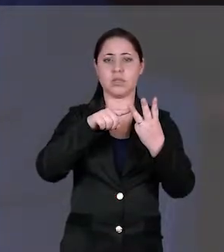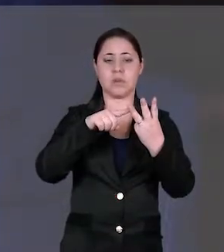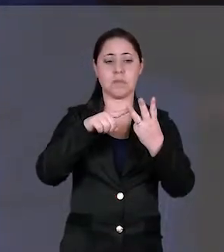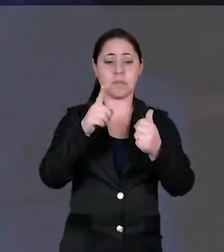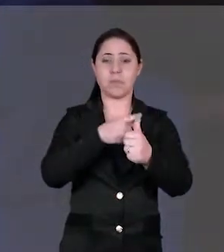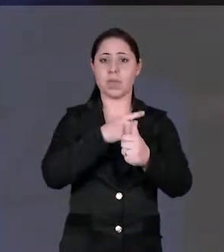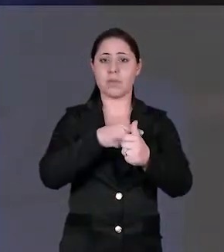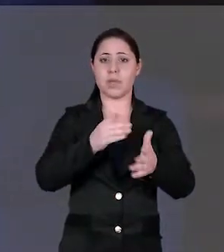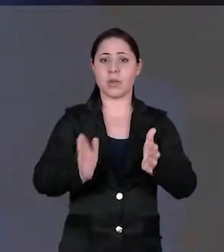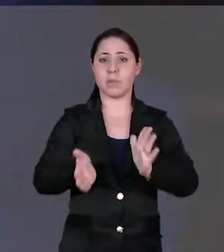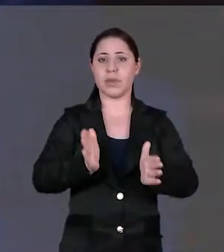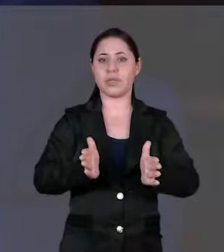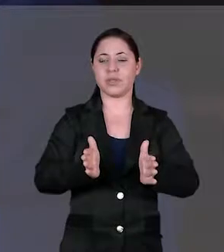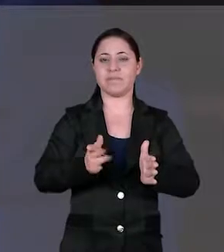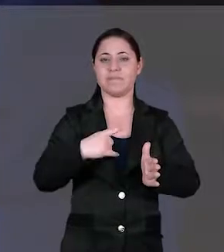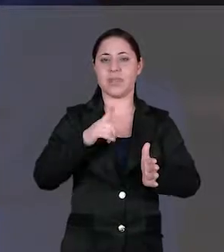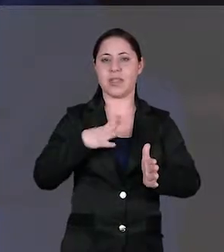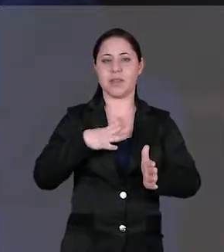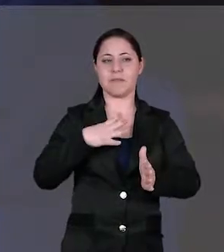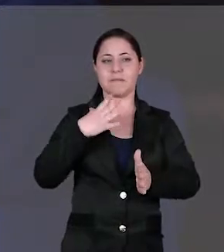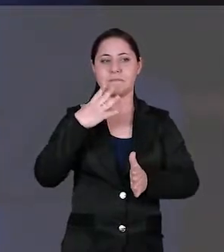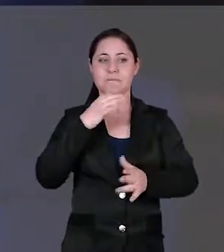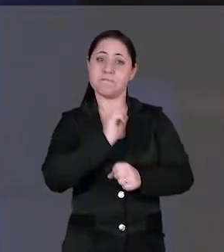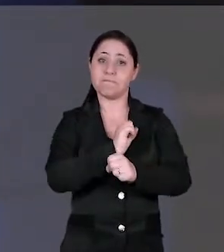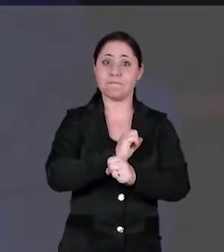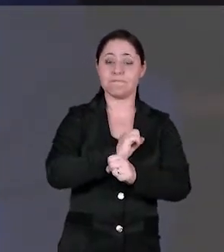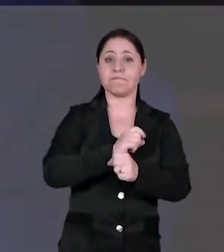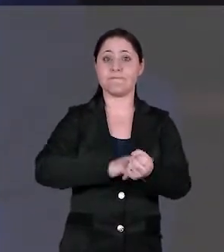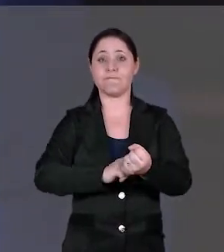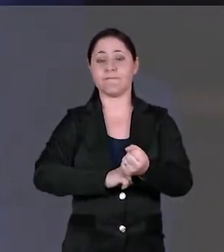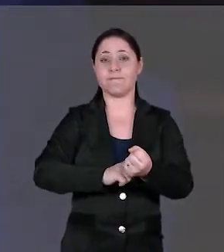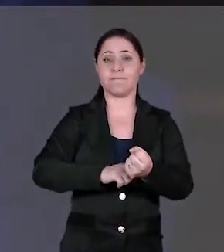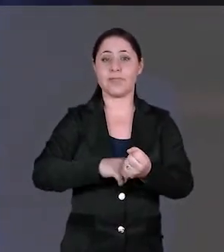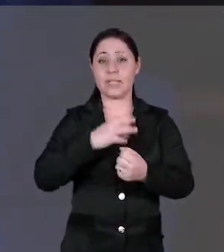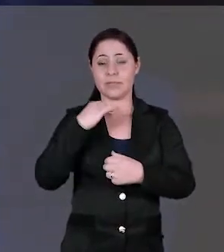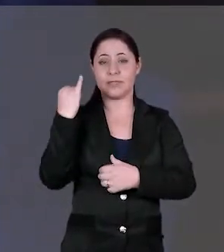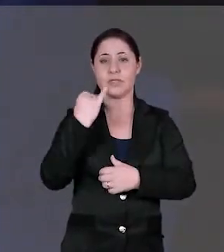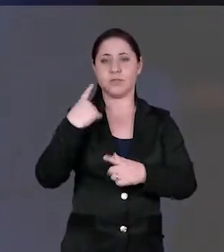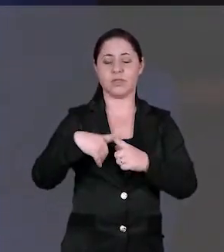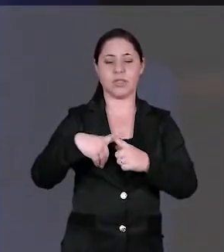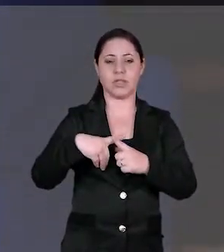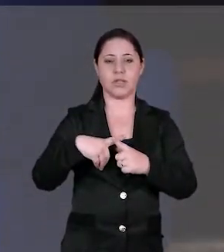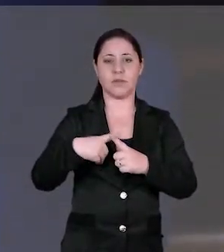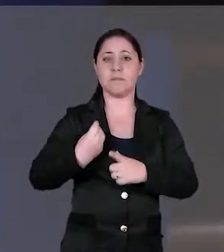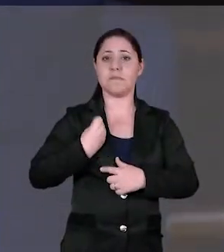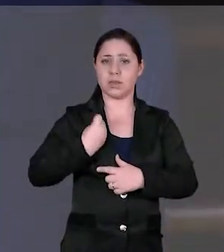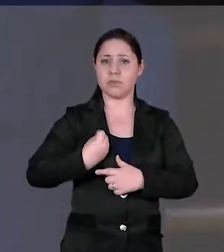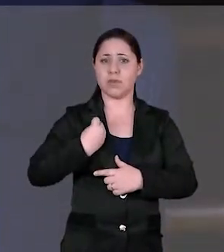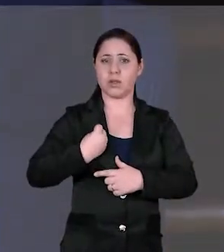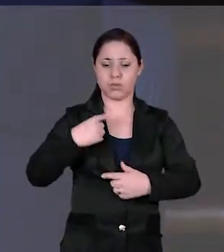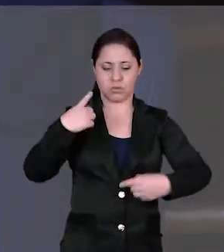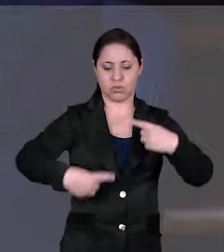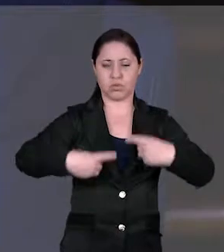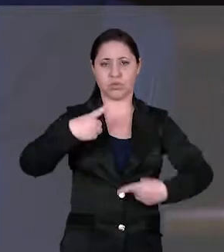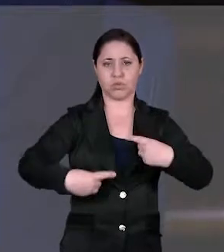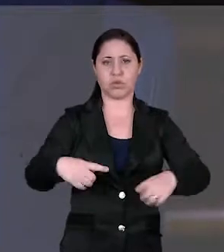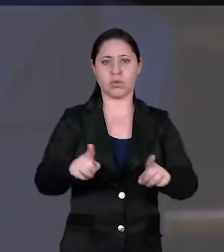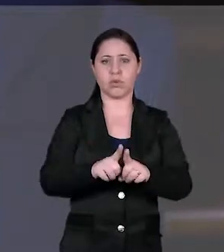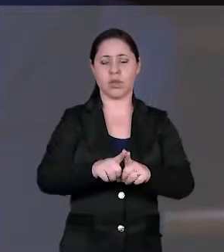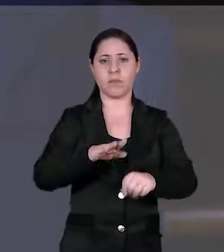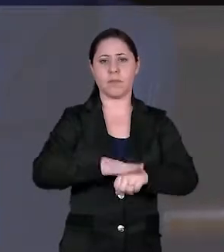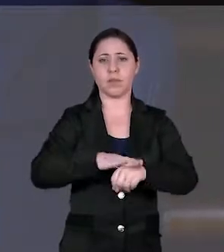5 parlamentares, 3 deles são de primeiro mandato. Então, uma expectativa muito grande, né, de poder estar aqui, de